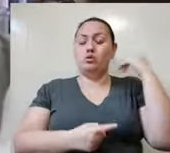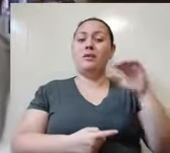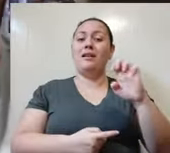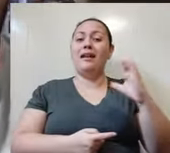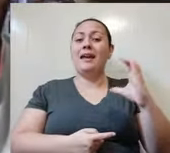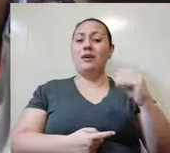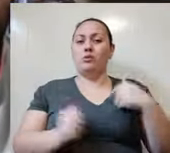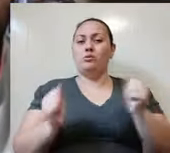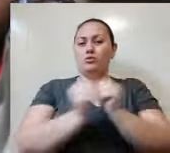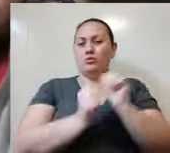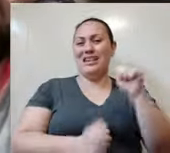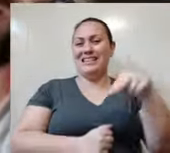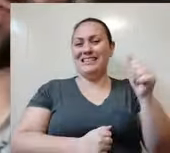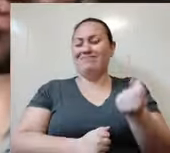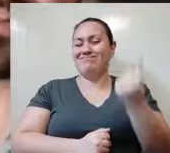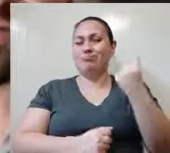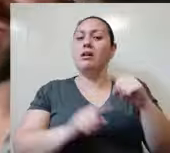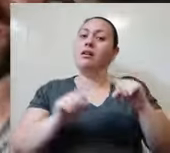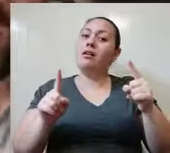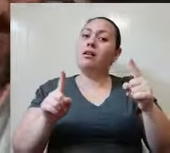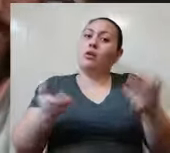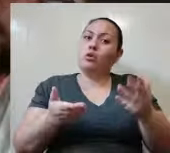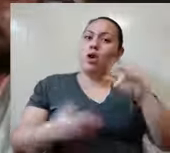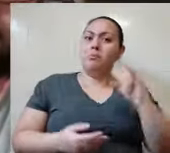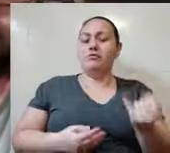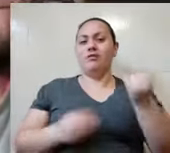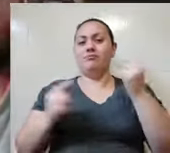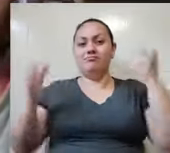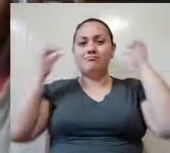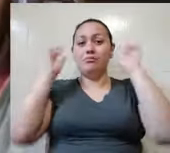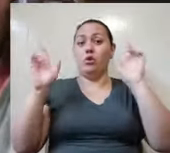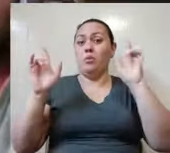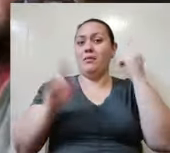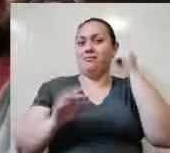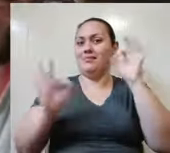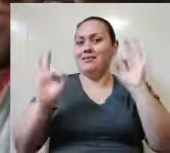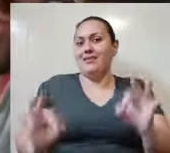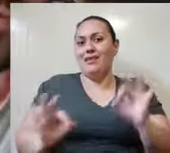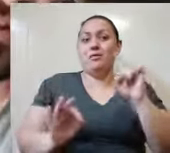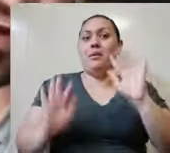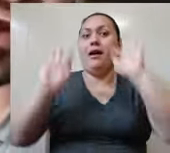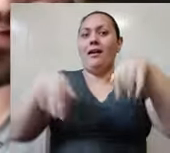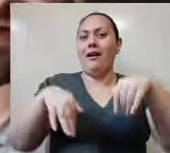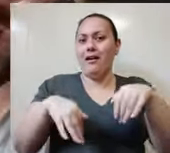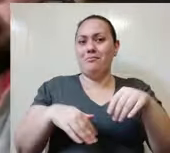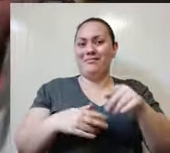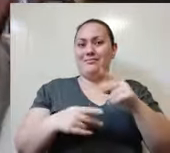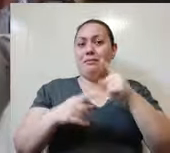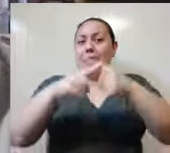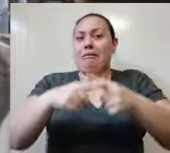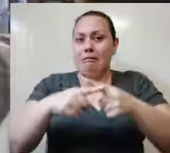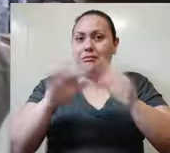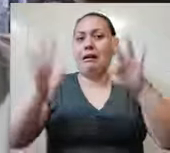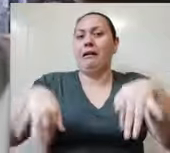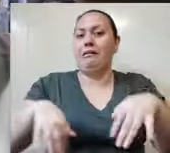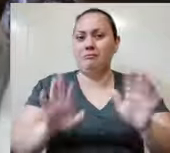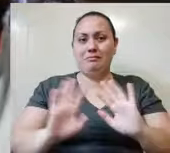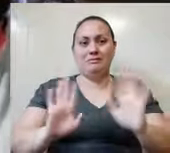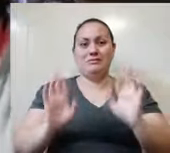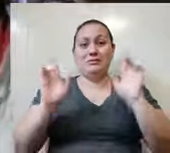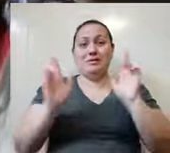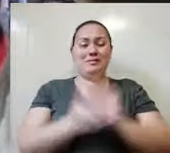quando eu tava fazendo com a Ana. Daí hoje eu decidi usar os fones de ouvido. Espero que dê certo. Né? Perfeito. Espero que o fone de ouvido não acabe na metade da conversa também,